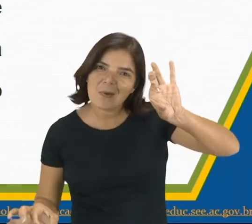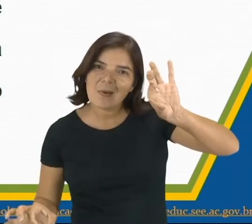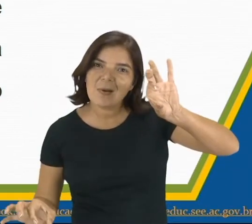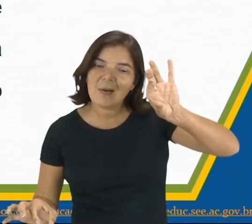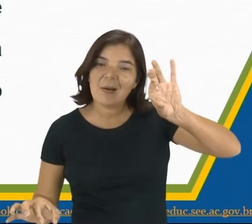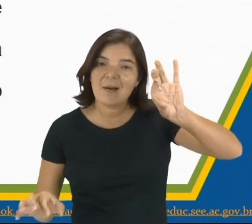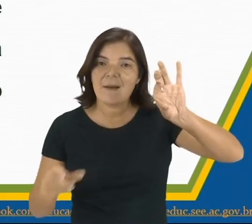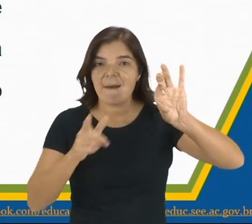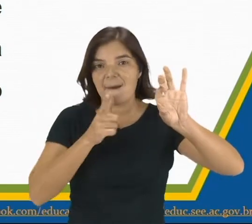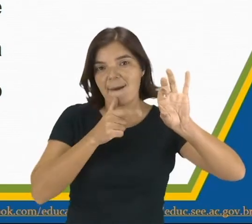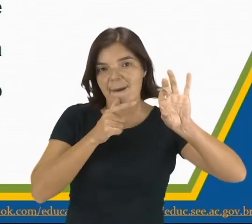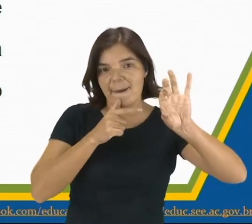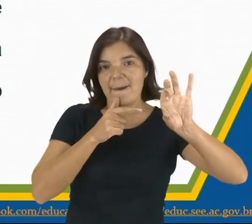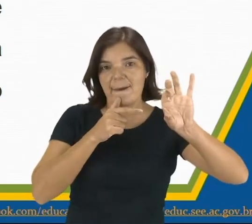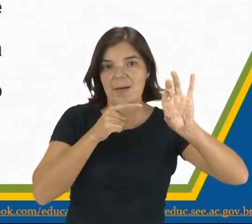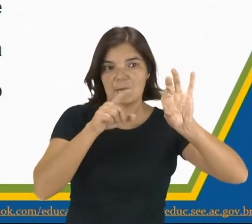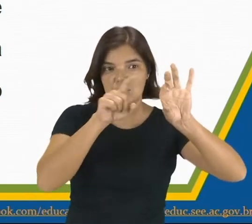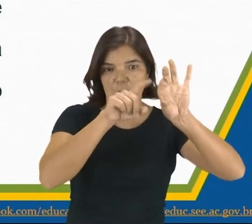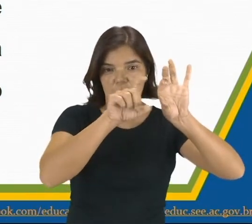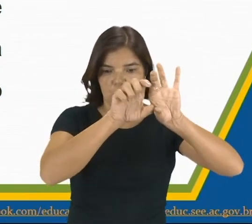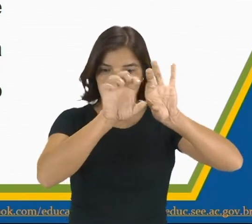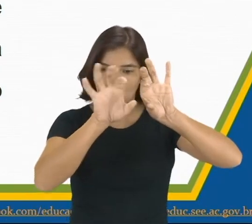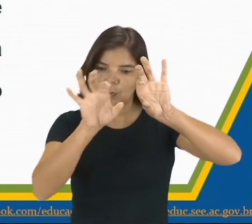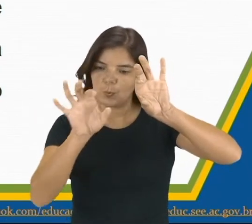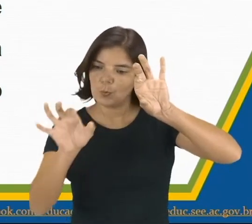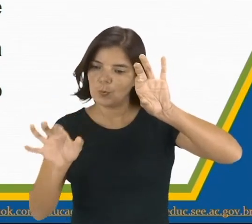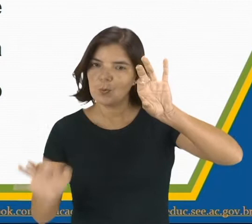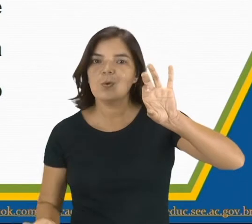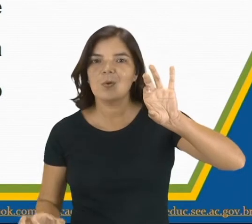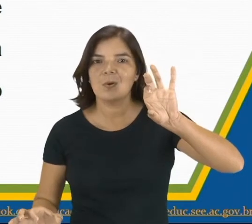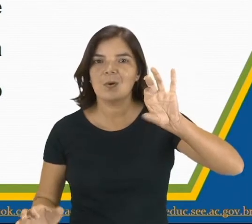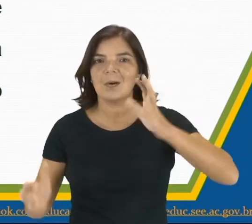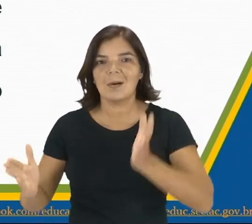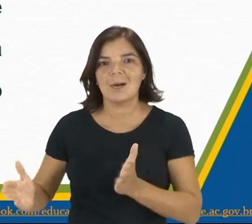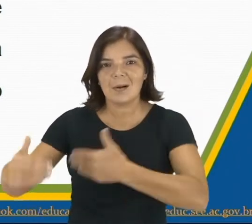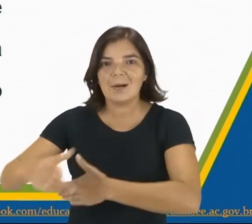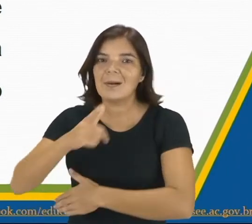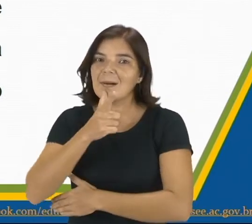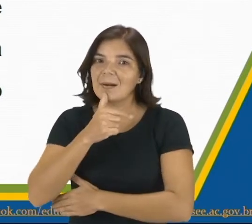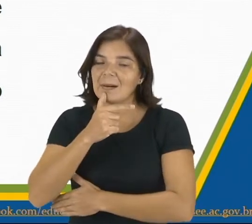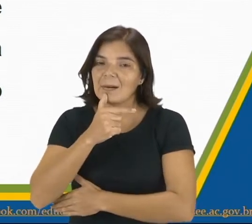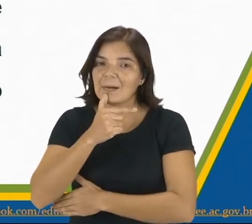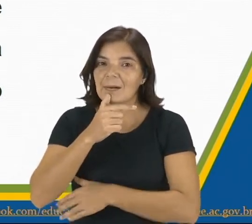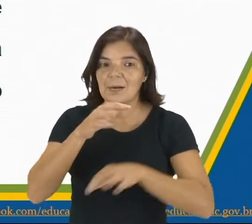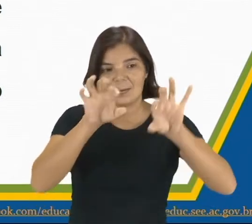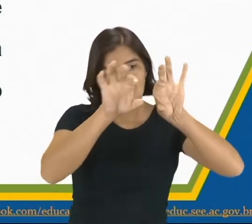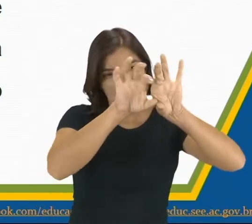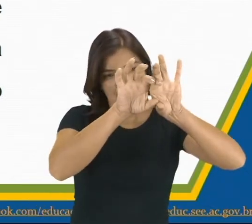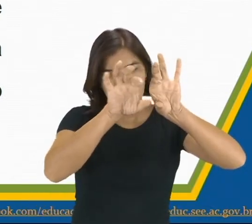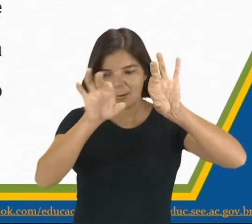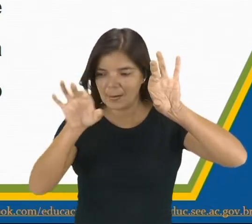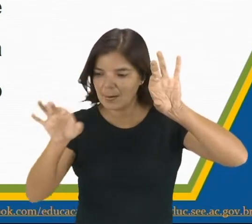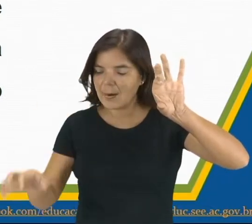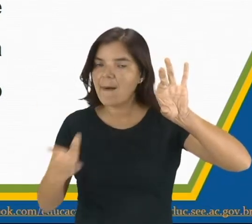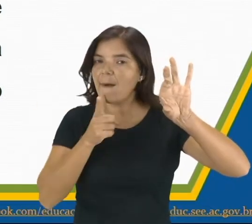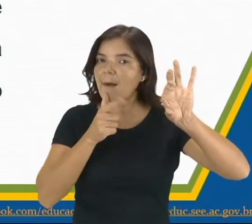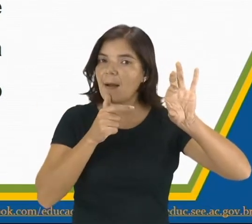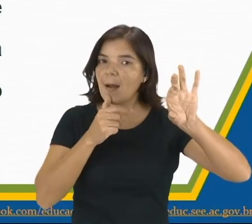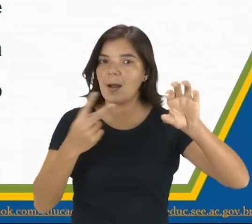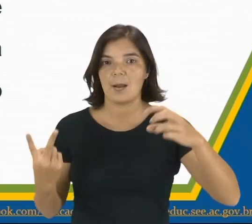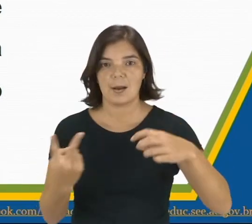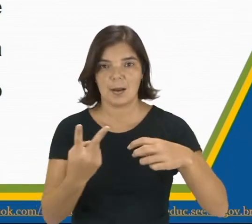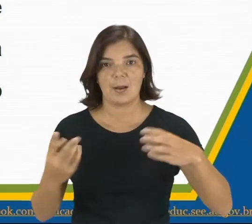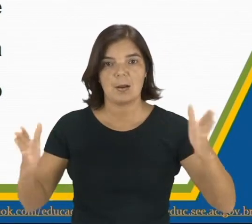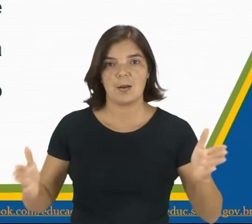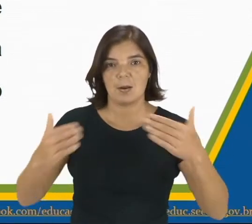a água vai fluir da caixa que está em cima para a caixa que está embaixo. Esse fluxo de água entre as 2